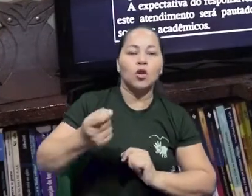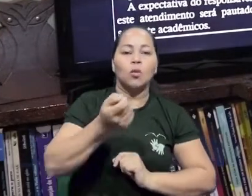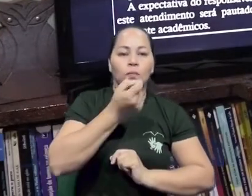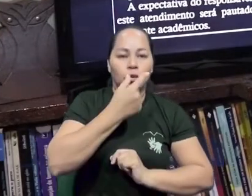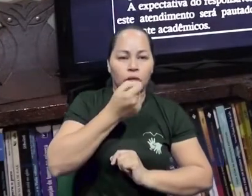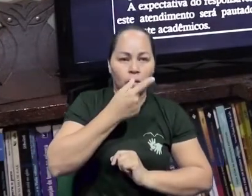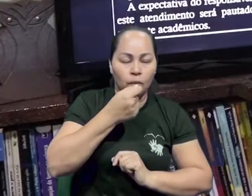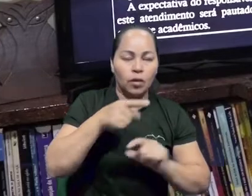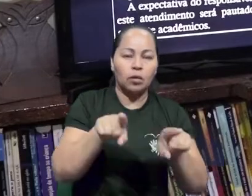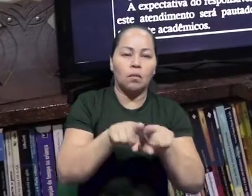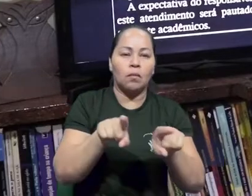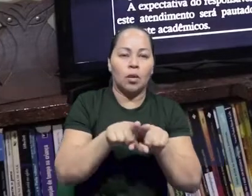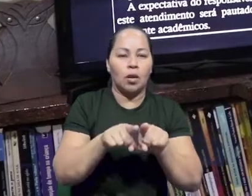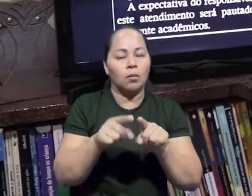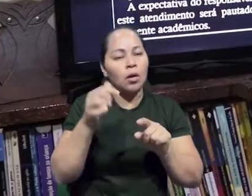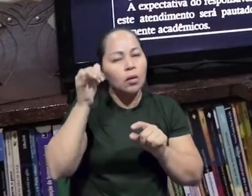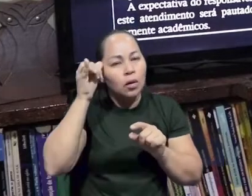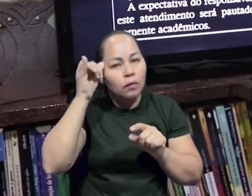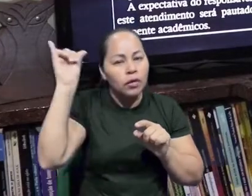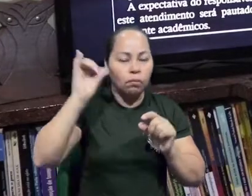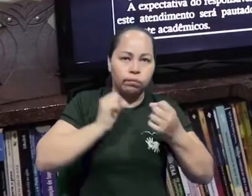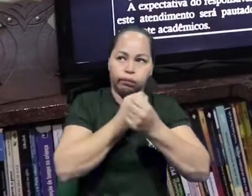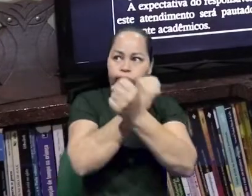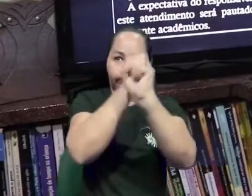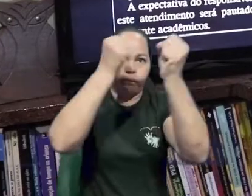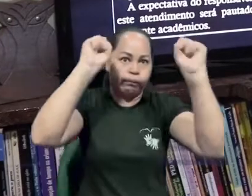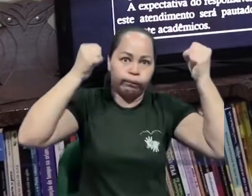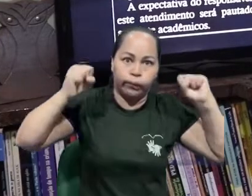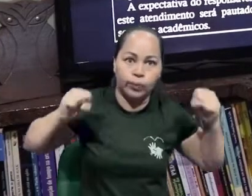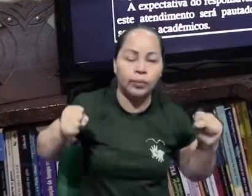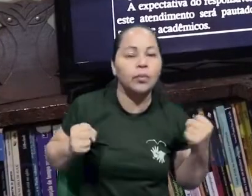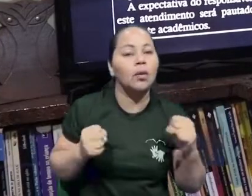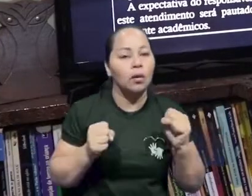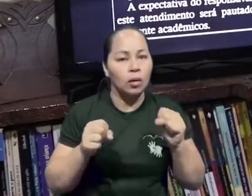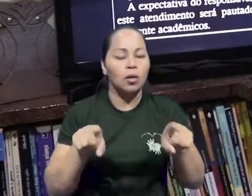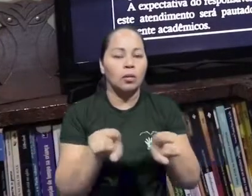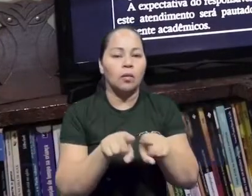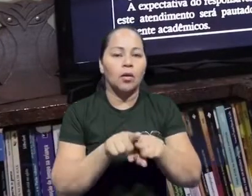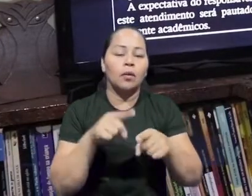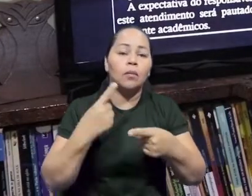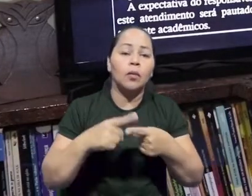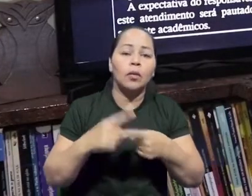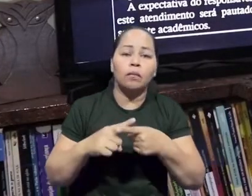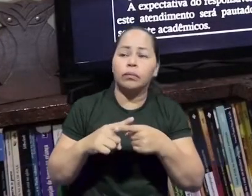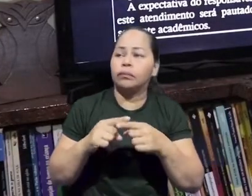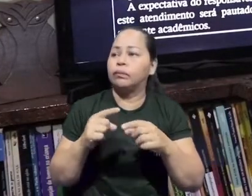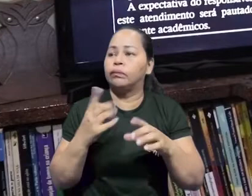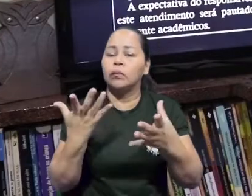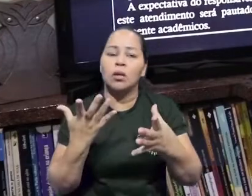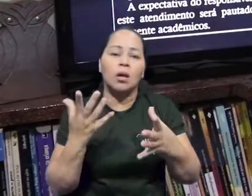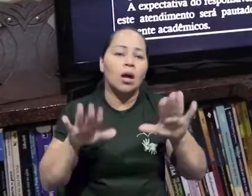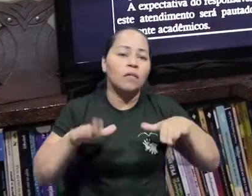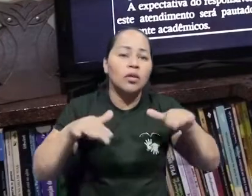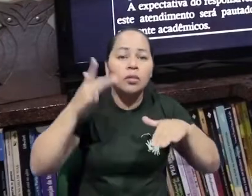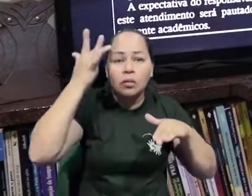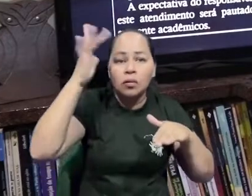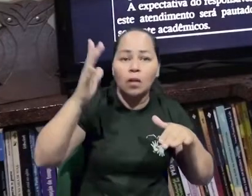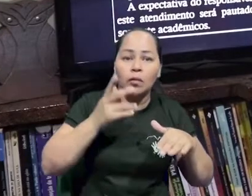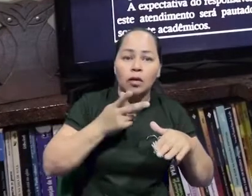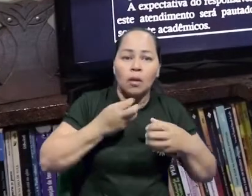de medicamentos para minimizar a agressividade, que pode estar associada à frustração pela falta de comunicação